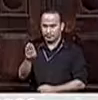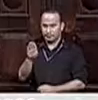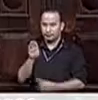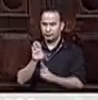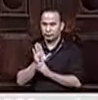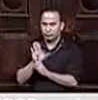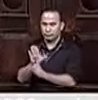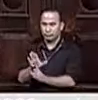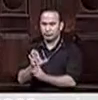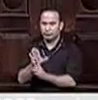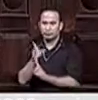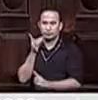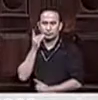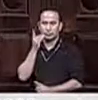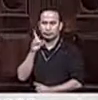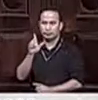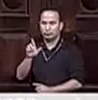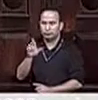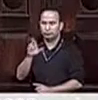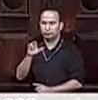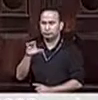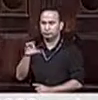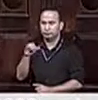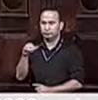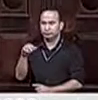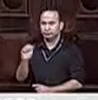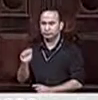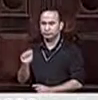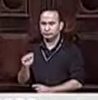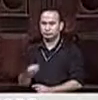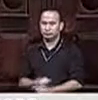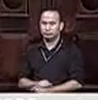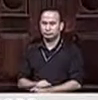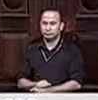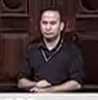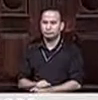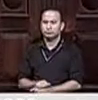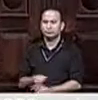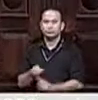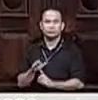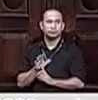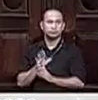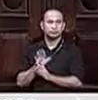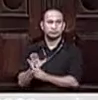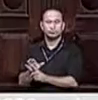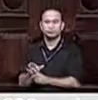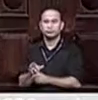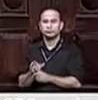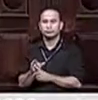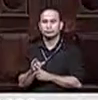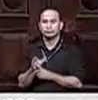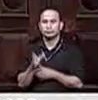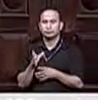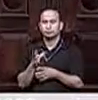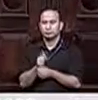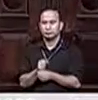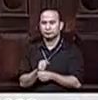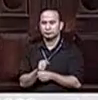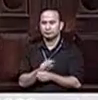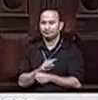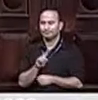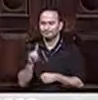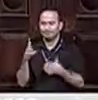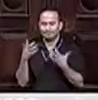apresentaremos, deputada Lucinha, um voto na Comissão de Orçamento pela rejeição das contas. É